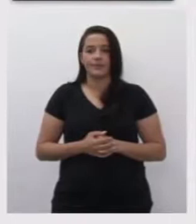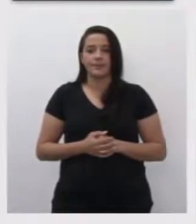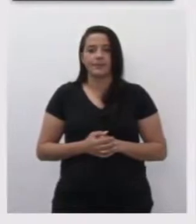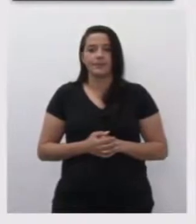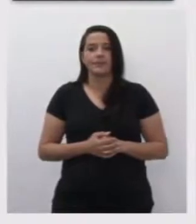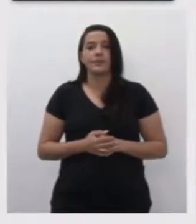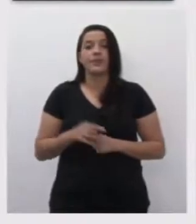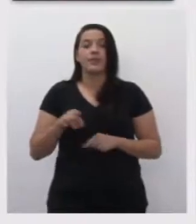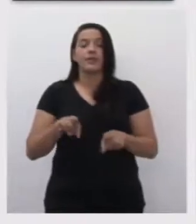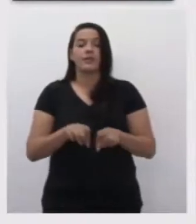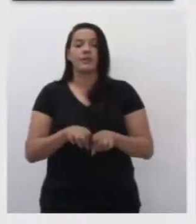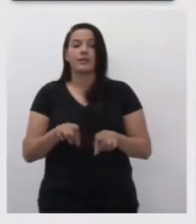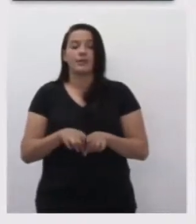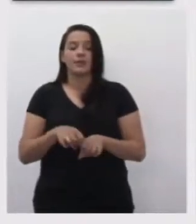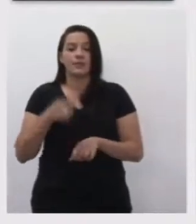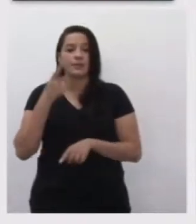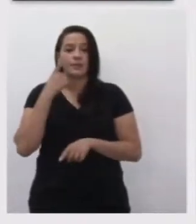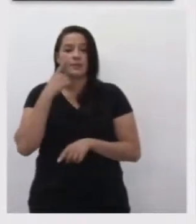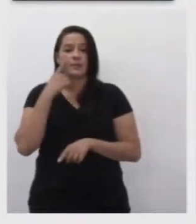geografia.